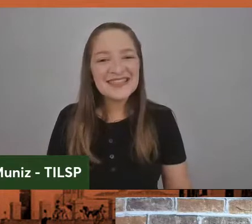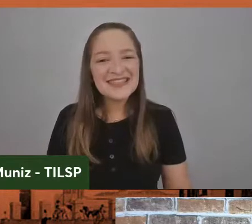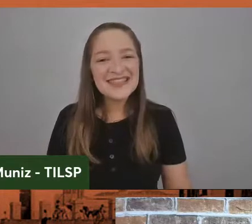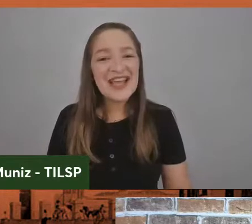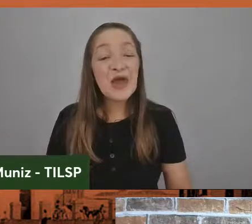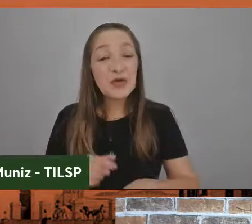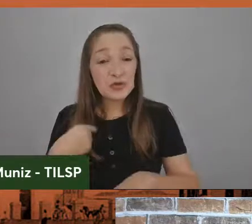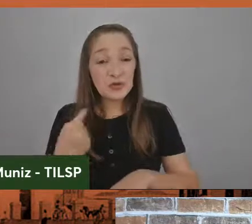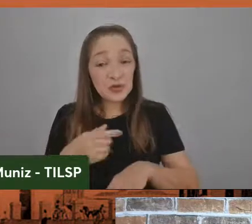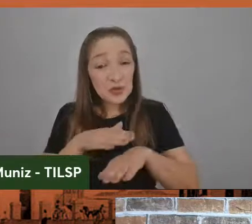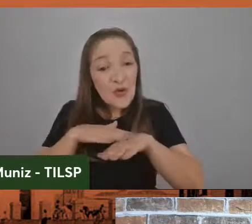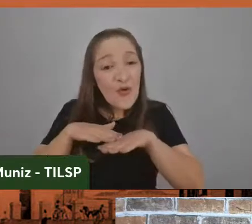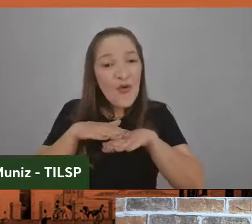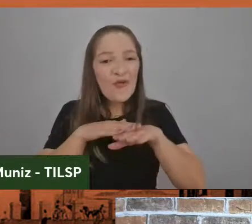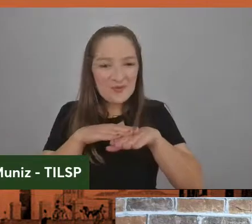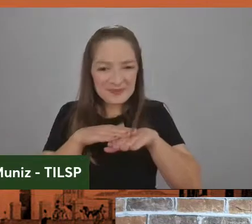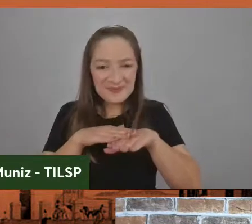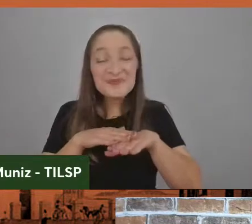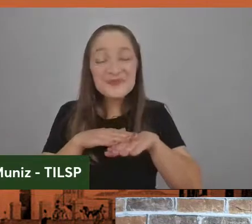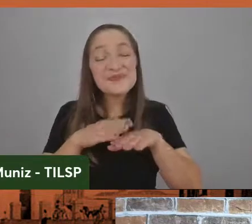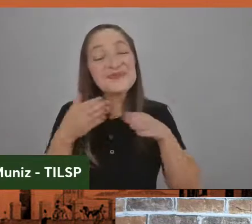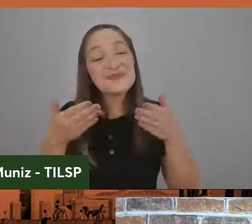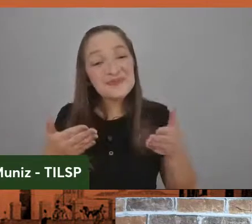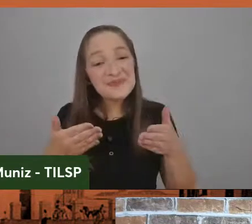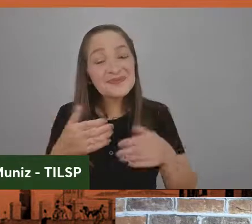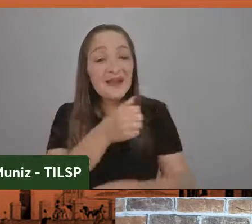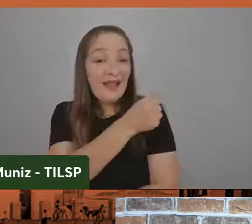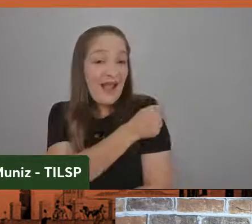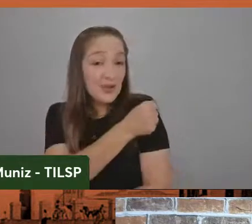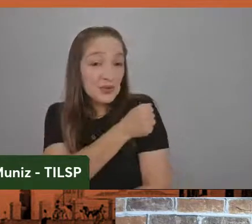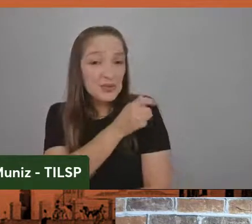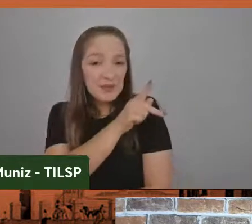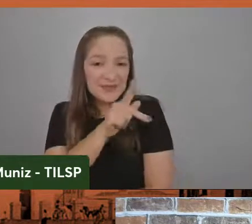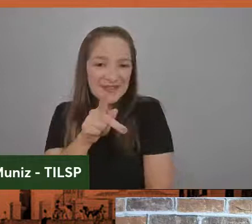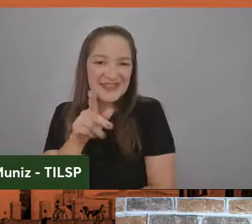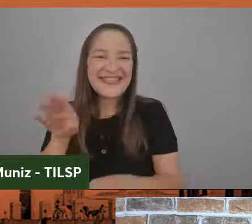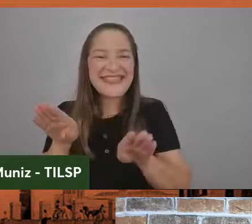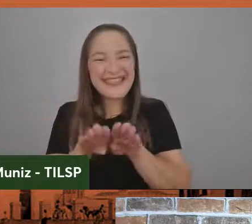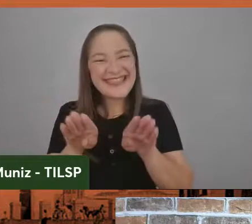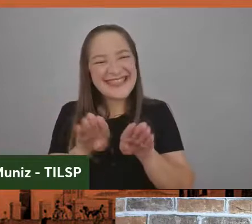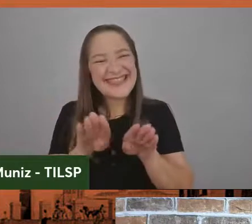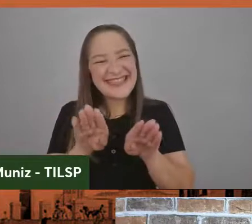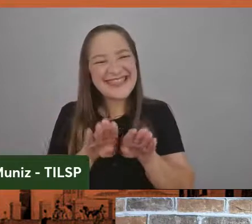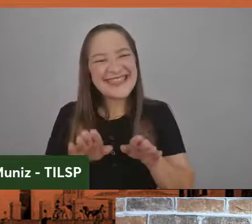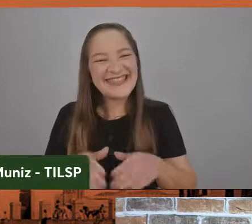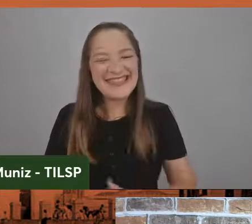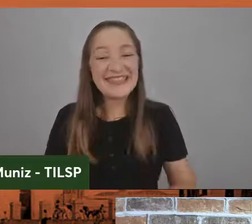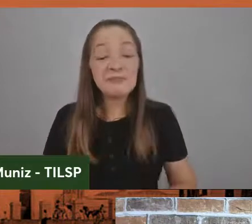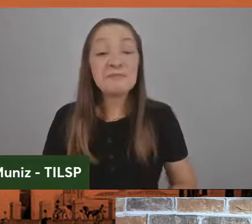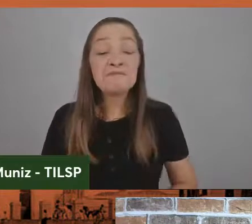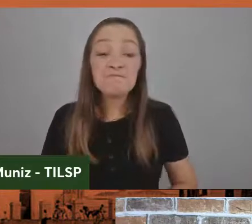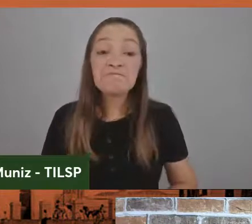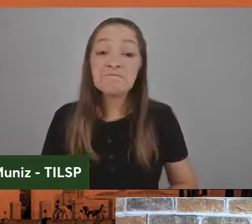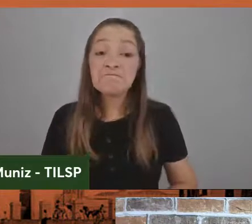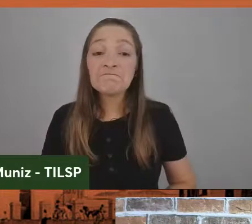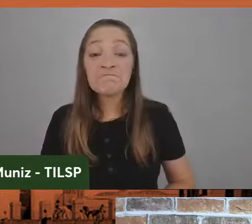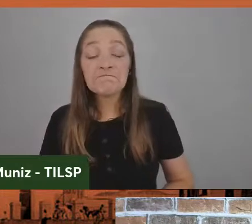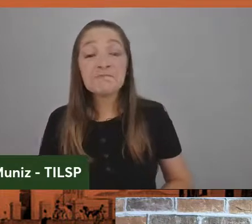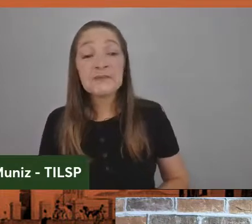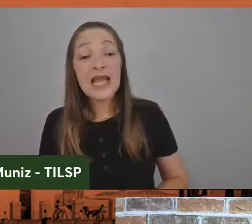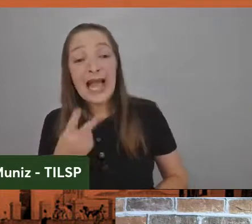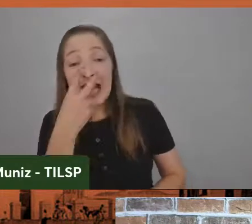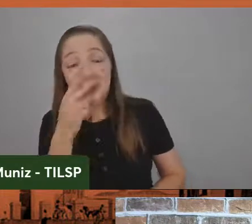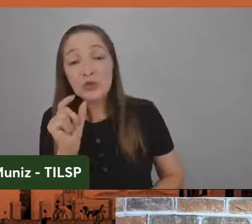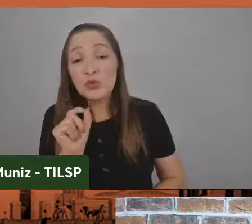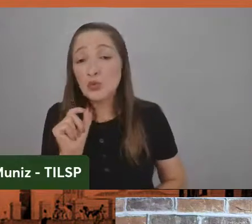com a gente, né? É, alunos e professores e professoras. Ah, eu acho que há vamos